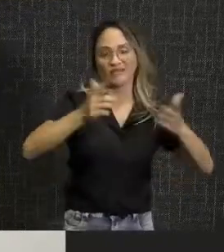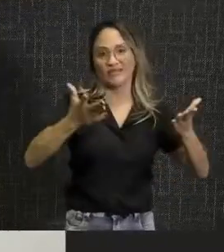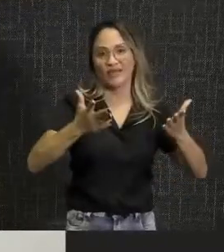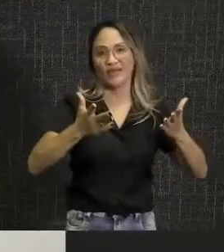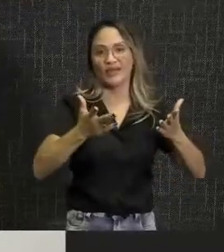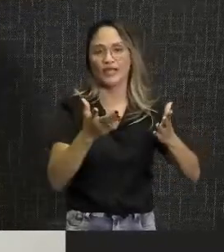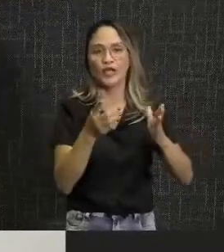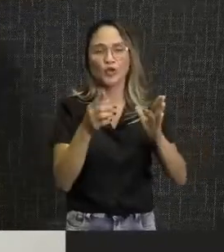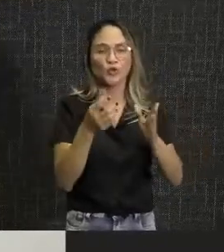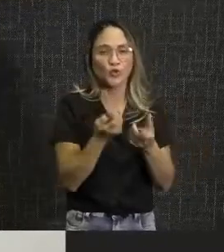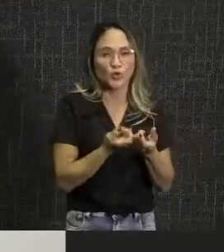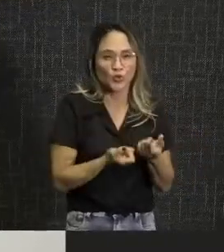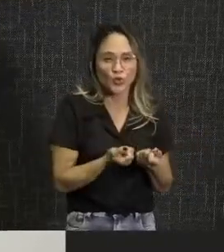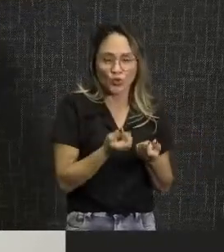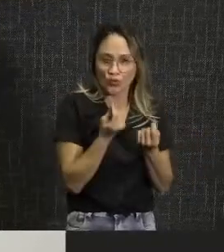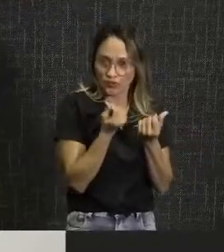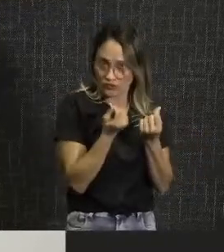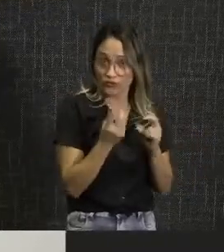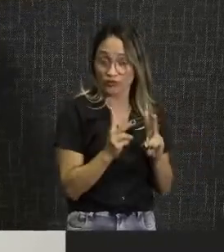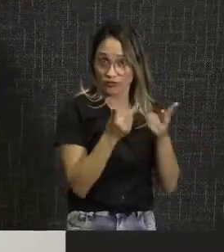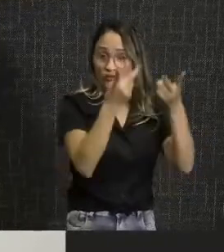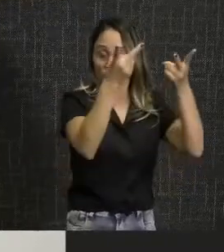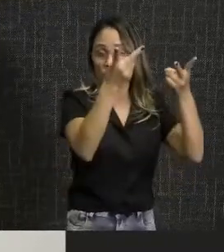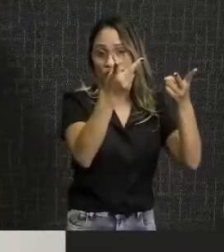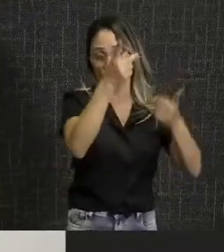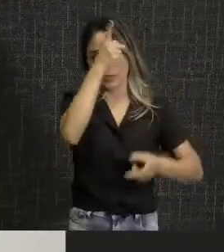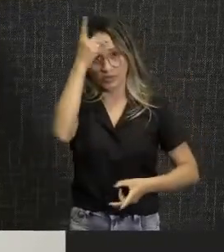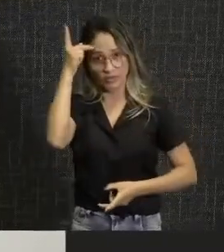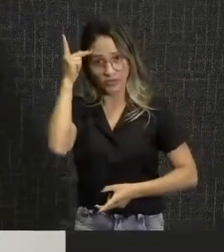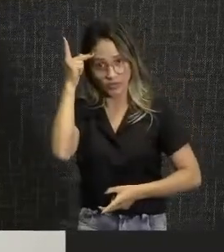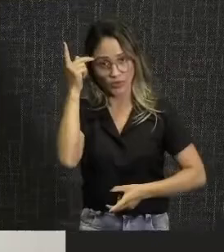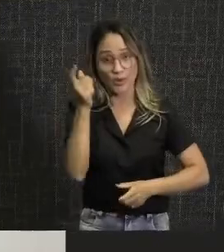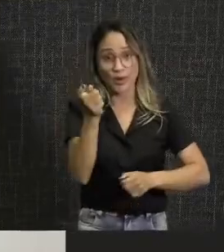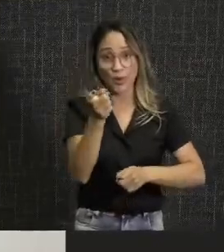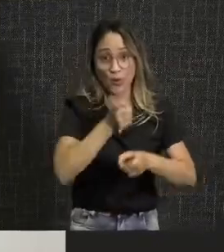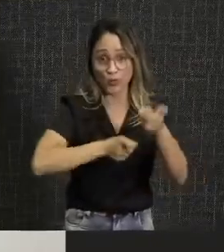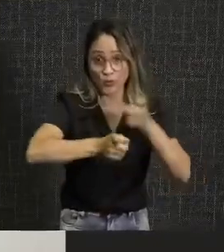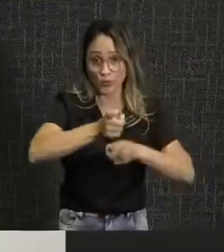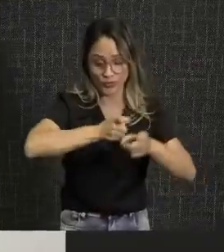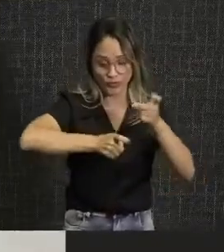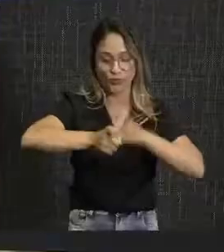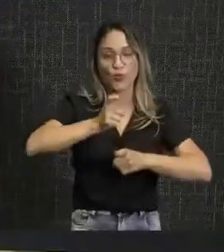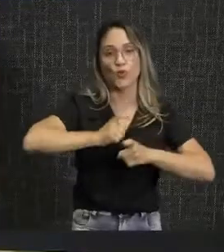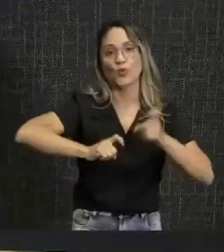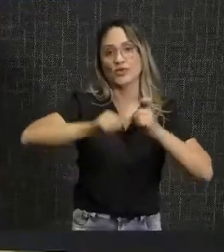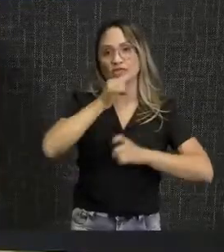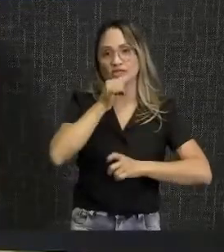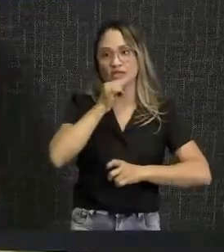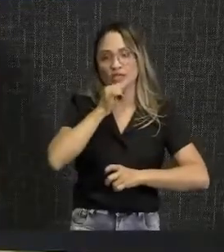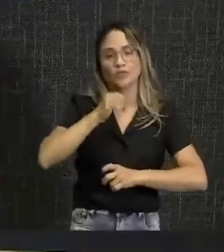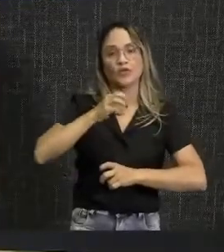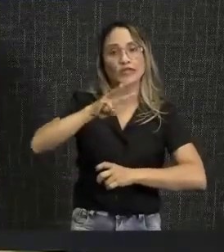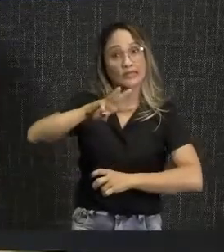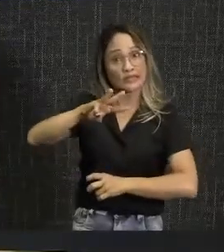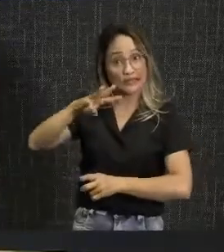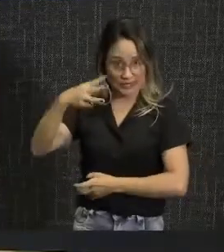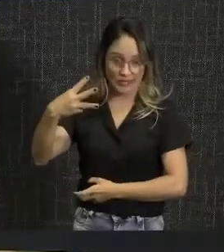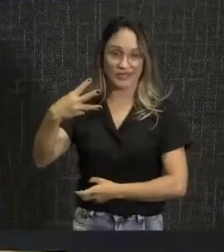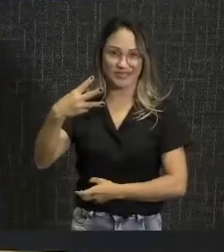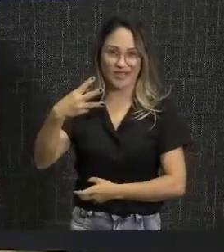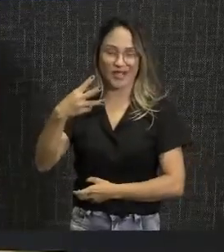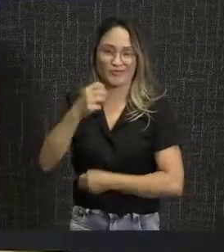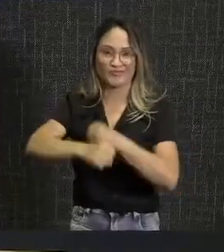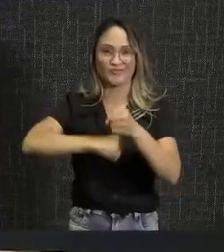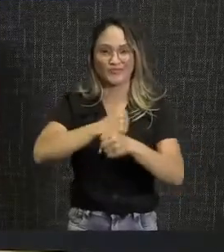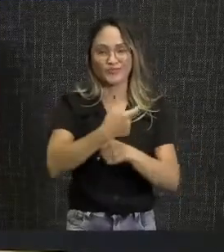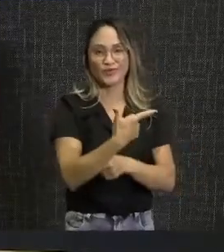preço ao consumidor, agregado 1,8 para esse ano e 3 para o ano que vem. Bem abaixo,